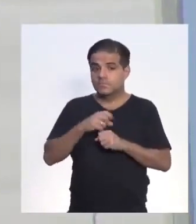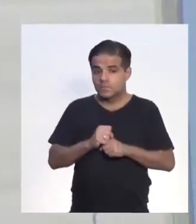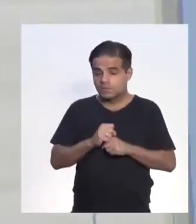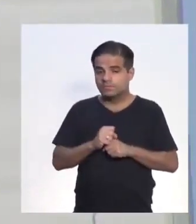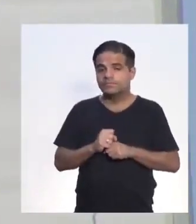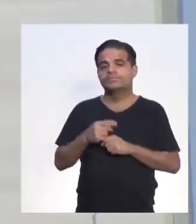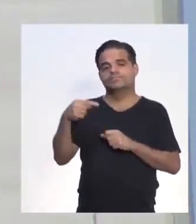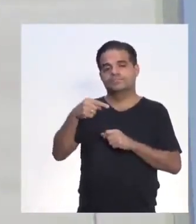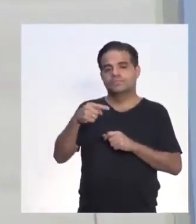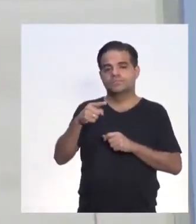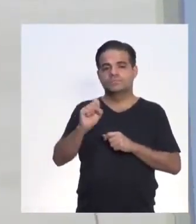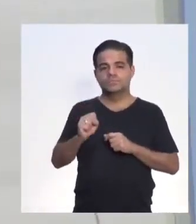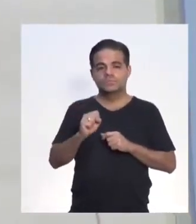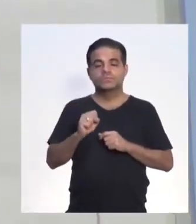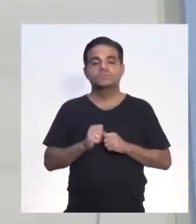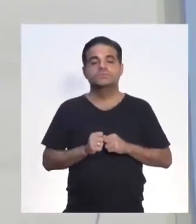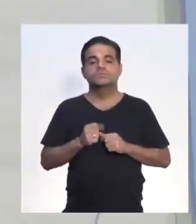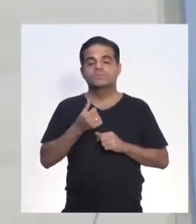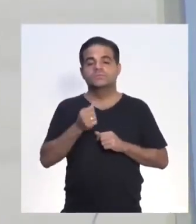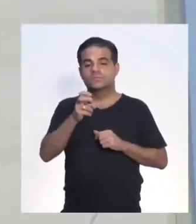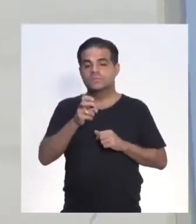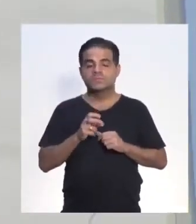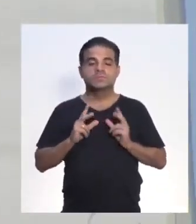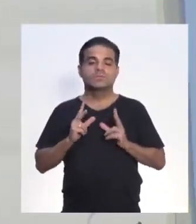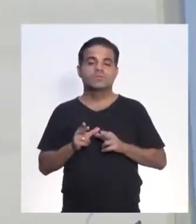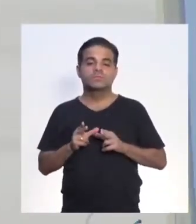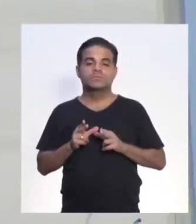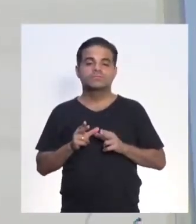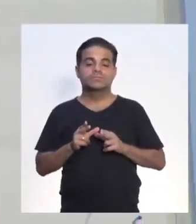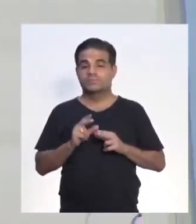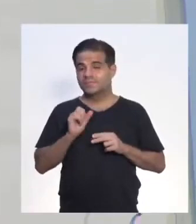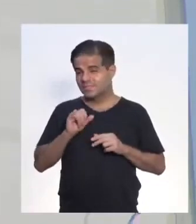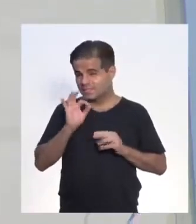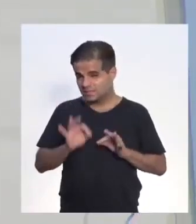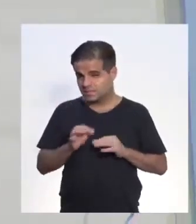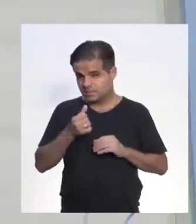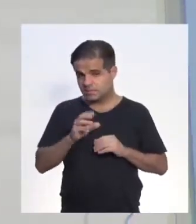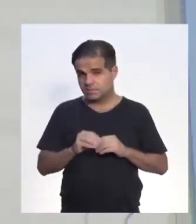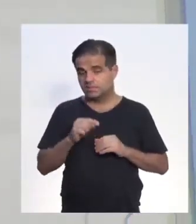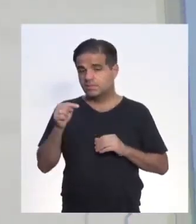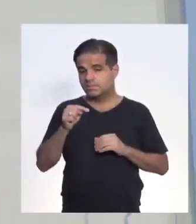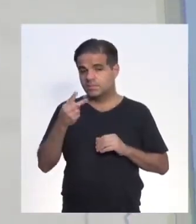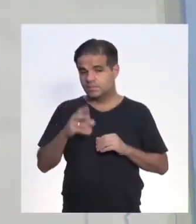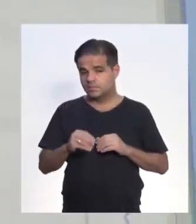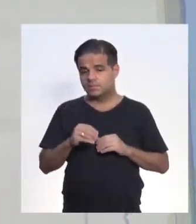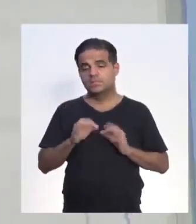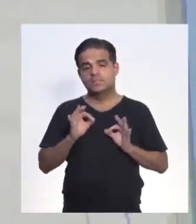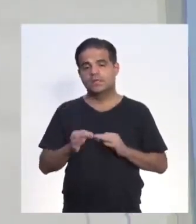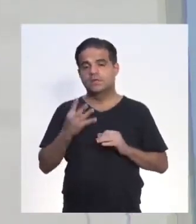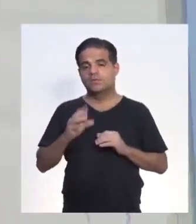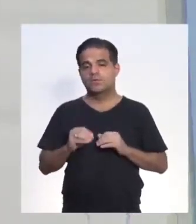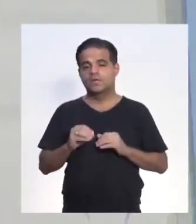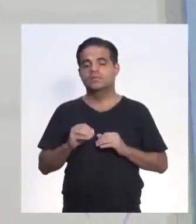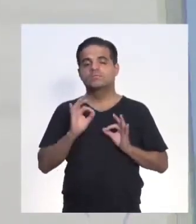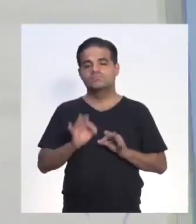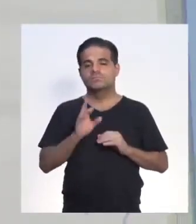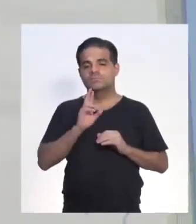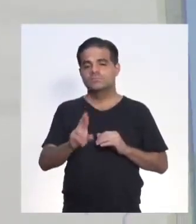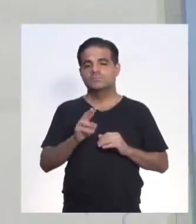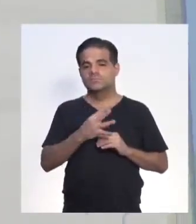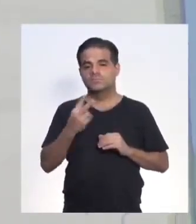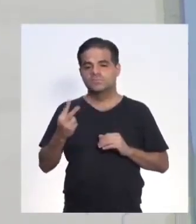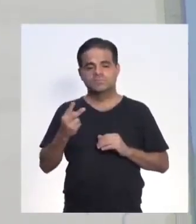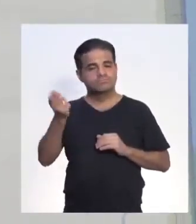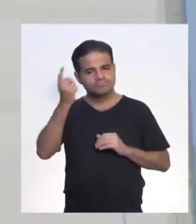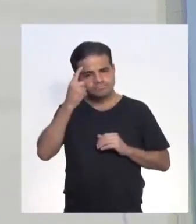passa subtraindo. Então, 6x é igual, se fosse 60 menos 20, daria 40, então dá 42. Fiz de cabeça,